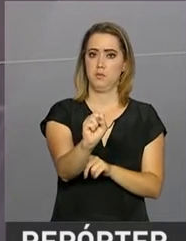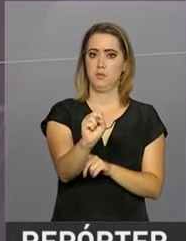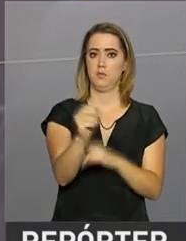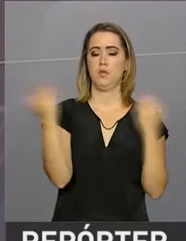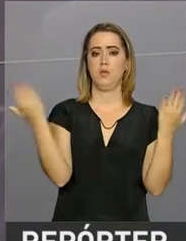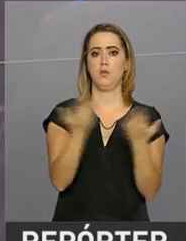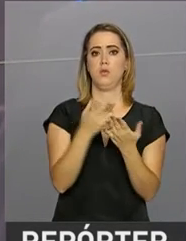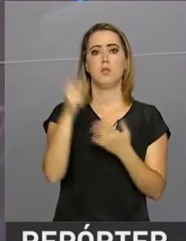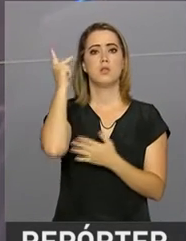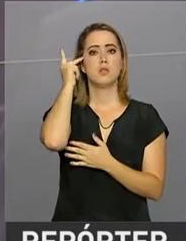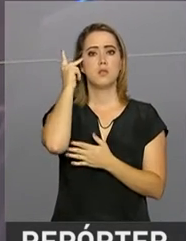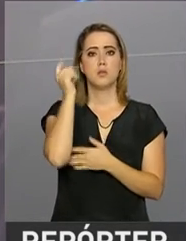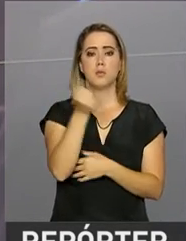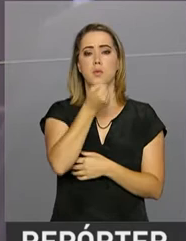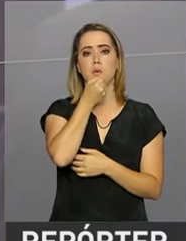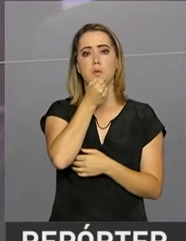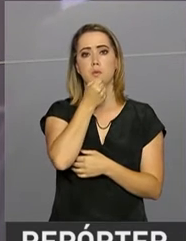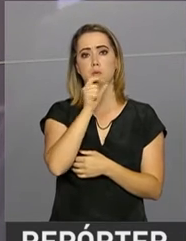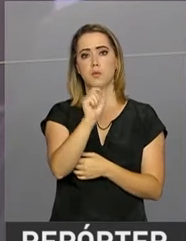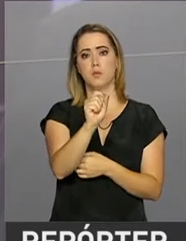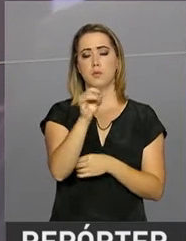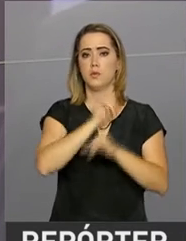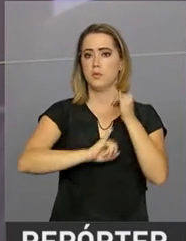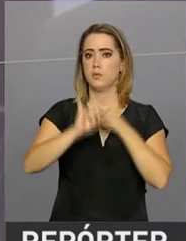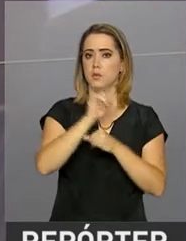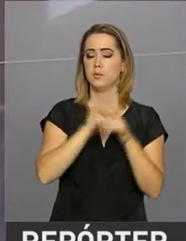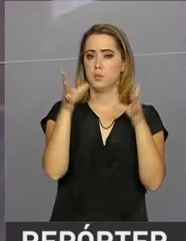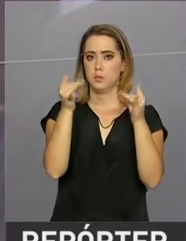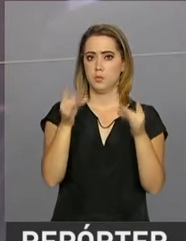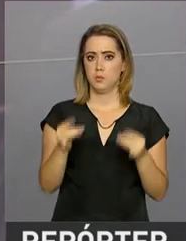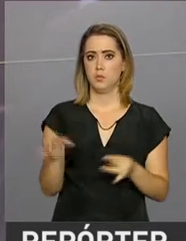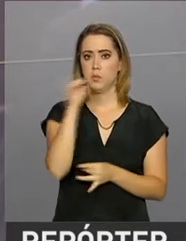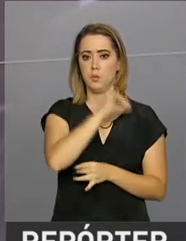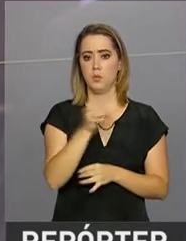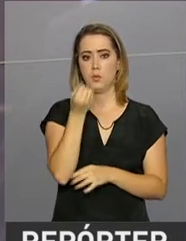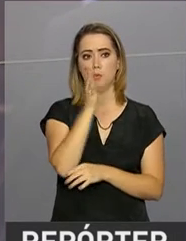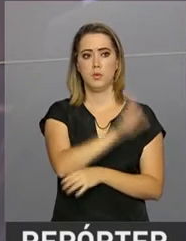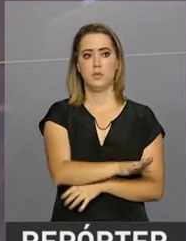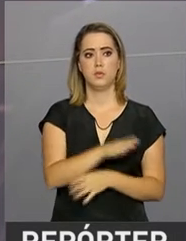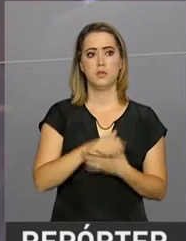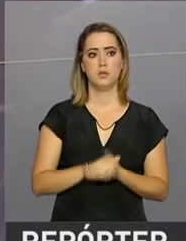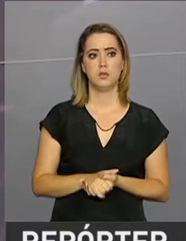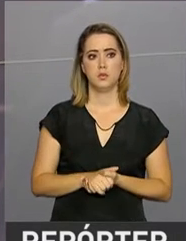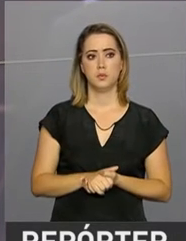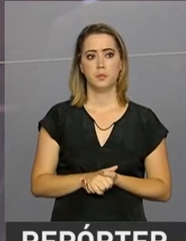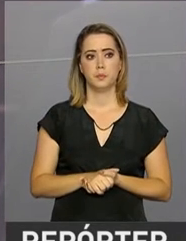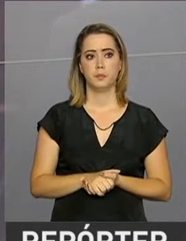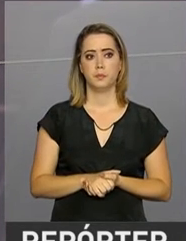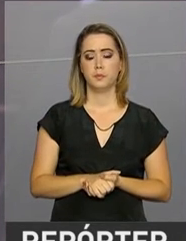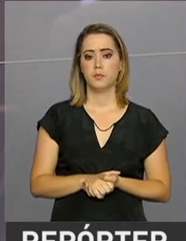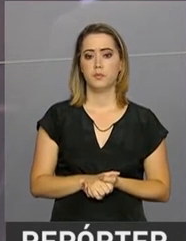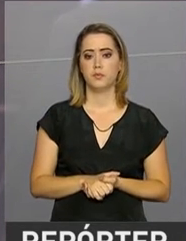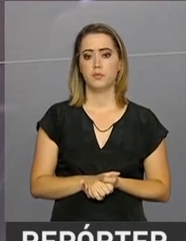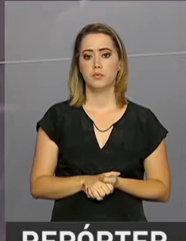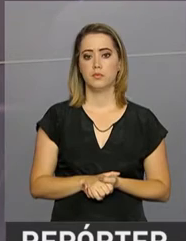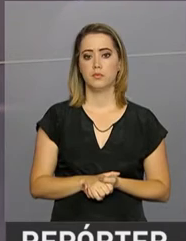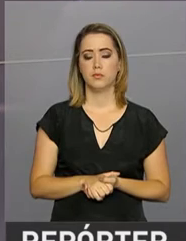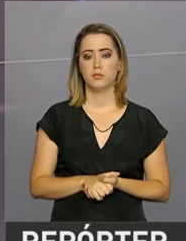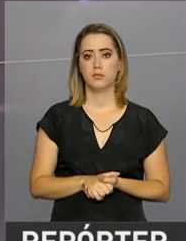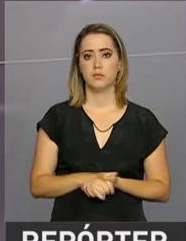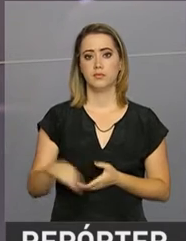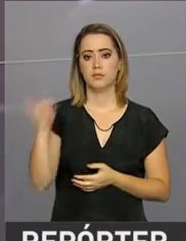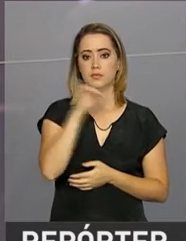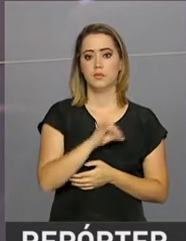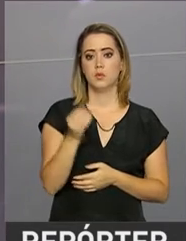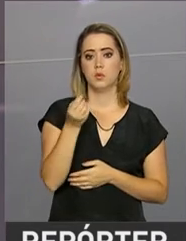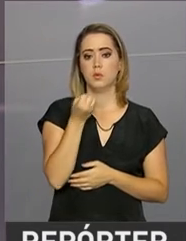repórter josé luiz filho tem mais detalhes sobre esse assunto olá boa tarde outra vez ele olá